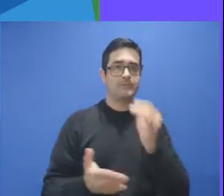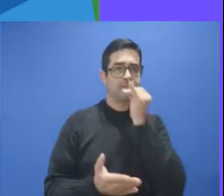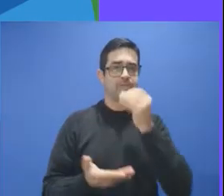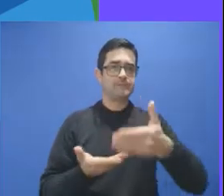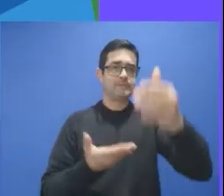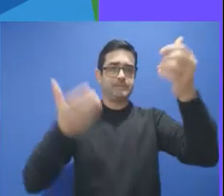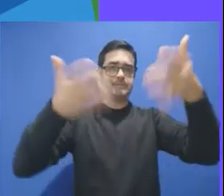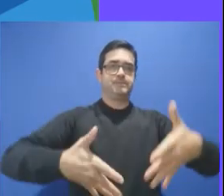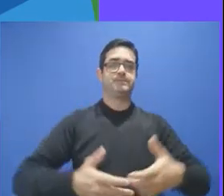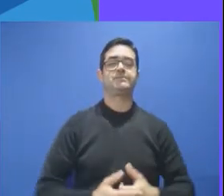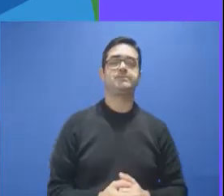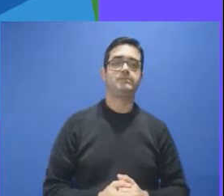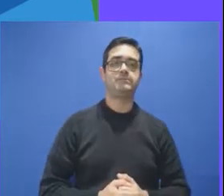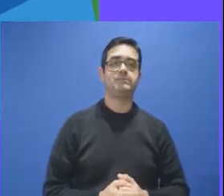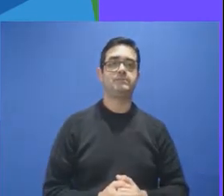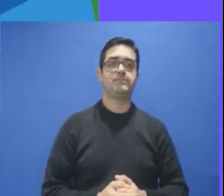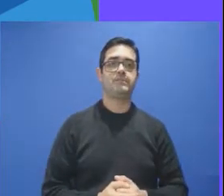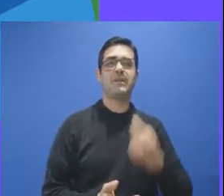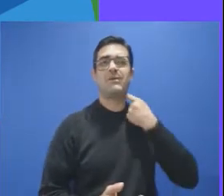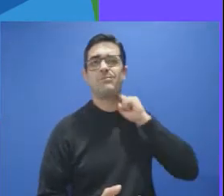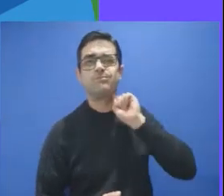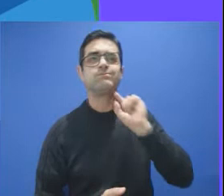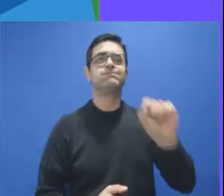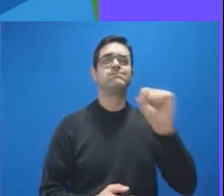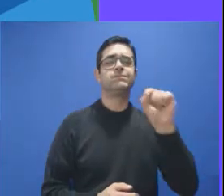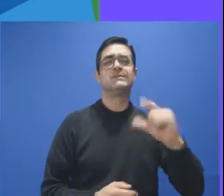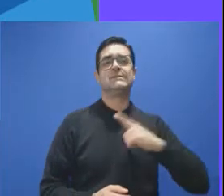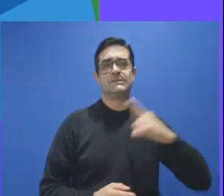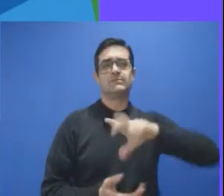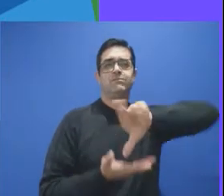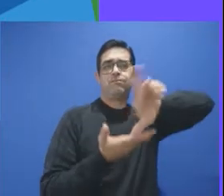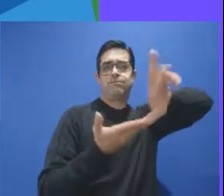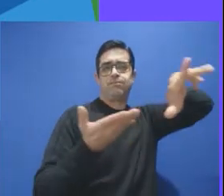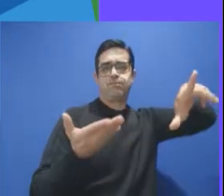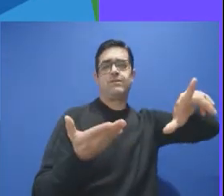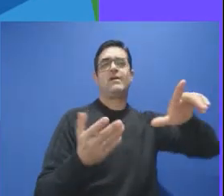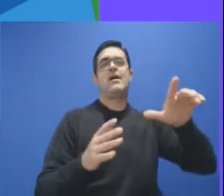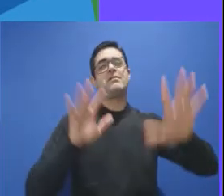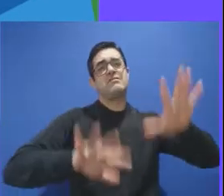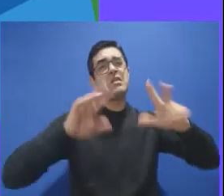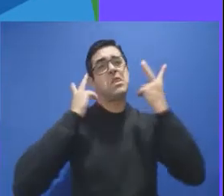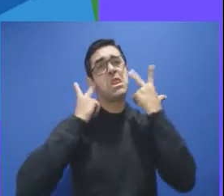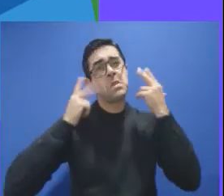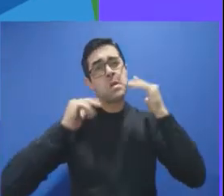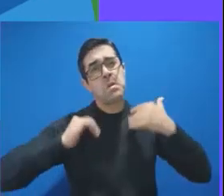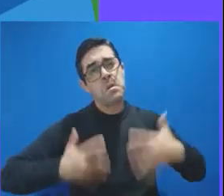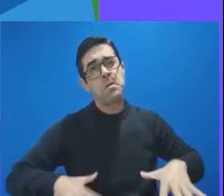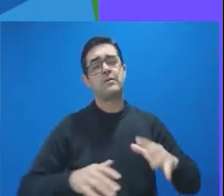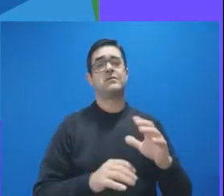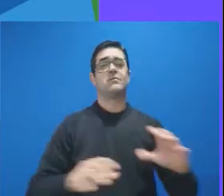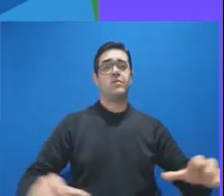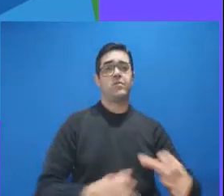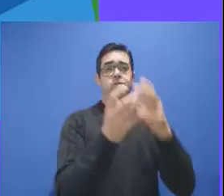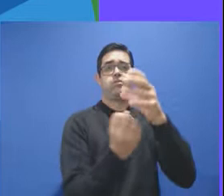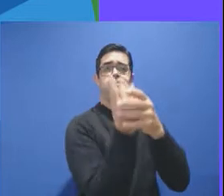primário. Veremos alguns exemplos na aula de hoje. Então, a poluição ela pode ter diferentes origens. Existe inclusive origens natural, por